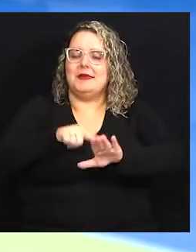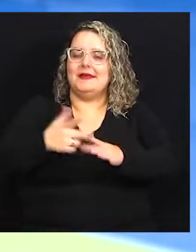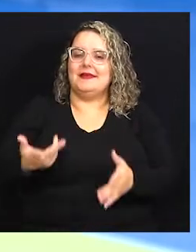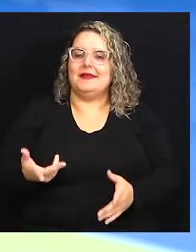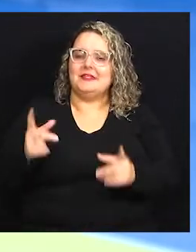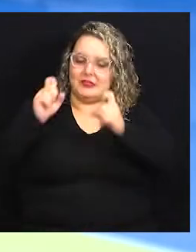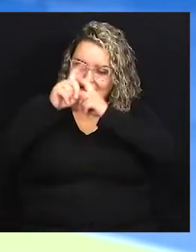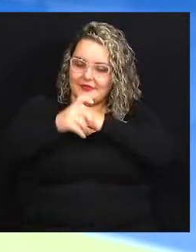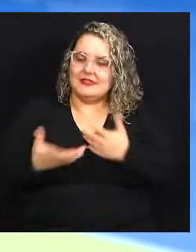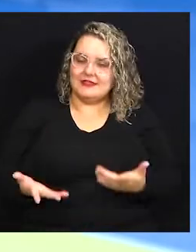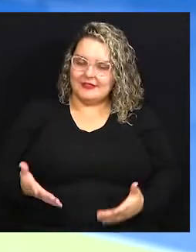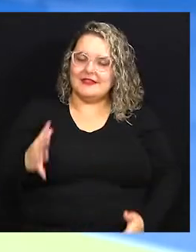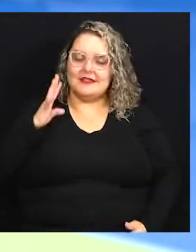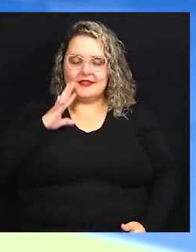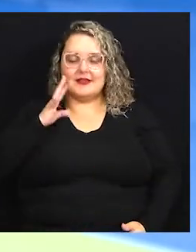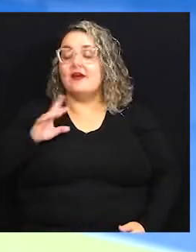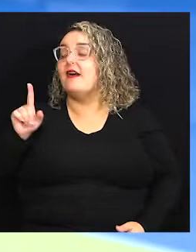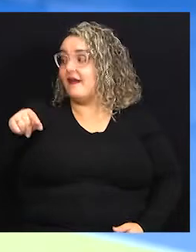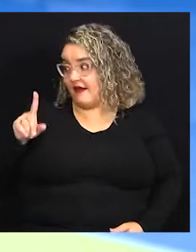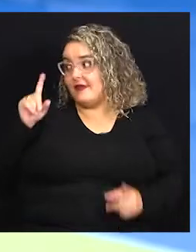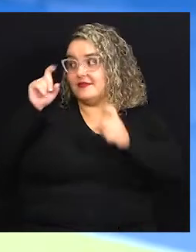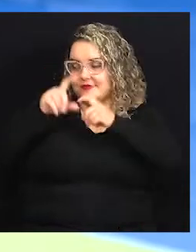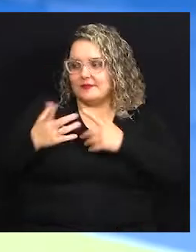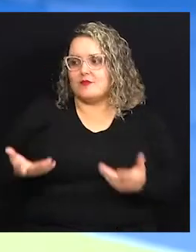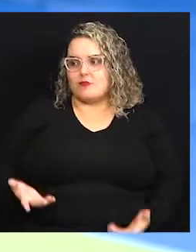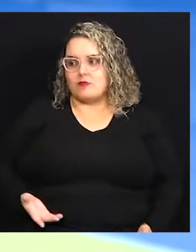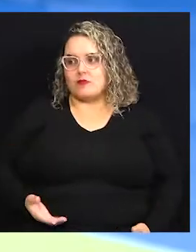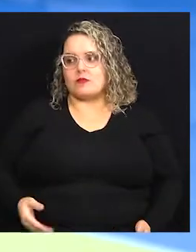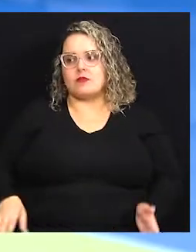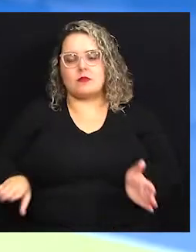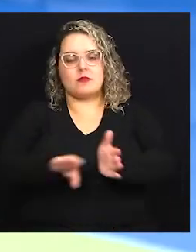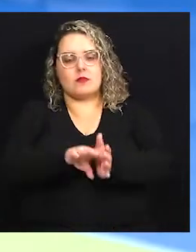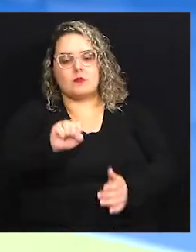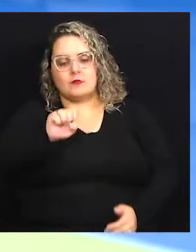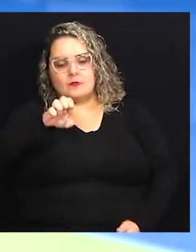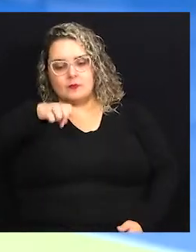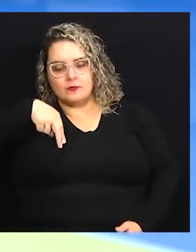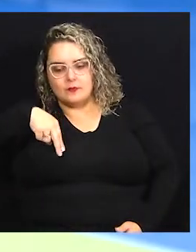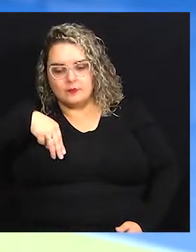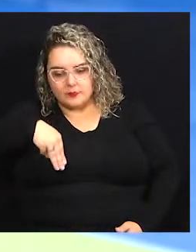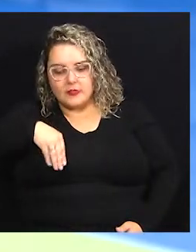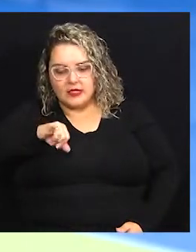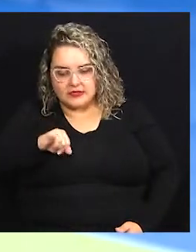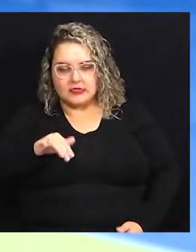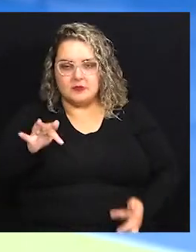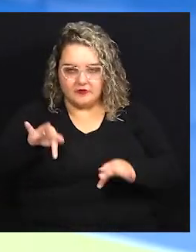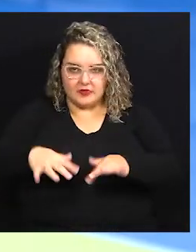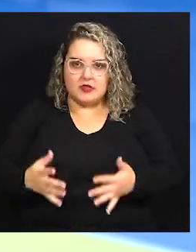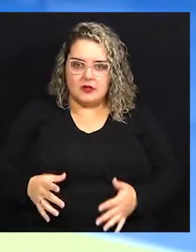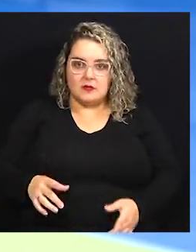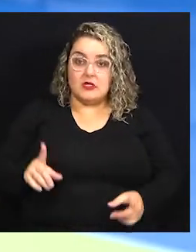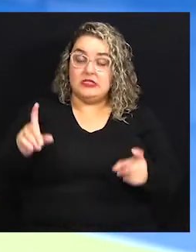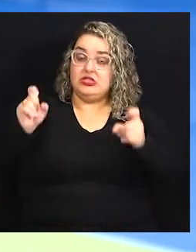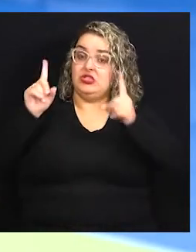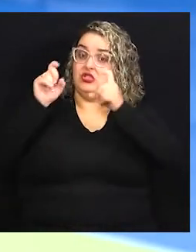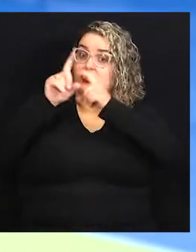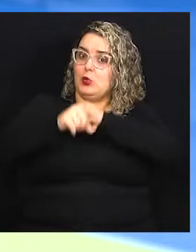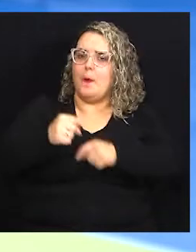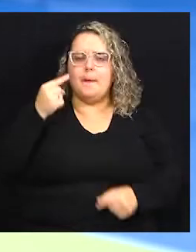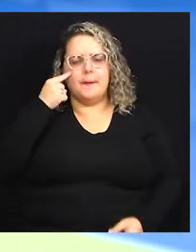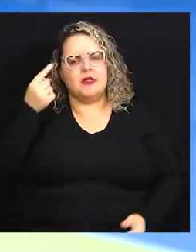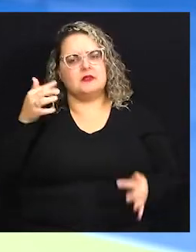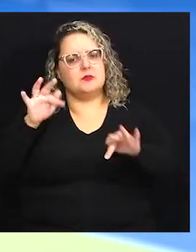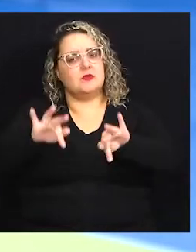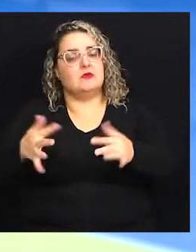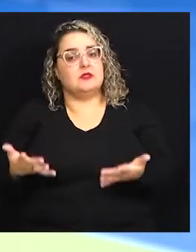difícil chegar. Você chegar numa semifinal já é uma coisa muito difícil, né? Então imagina numa final, né? Onde você está